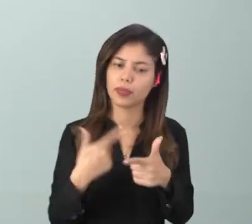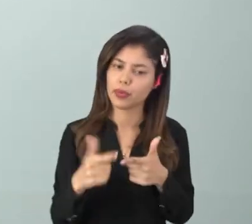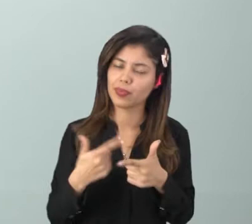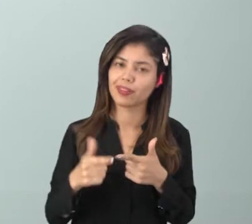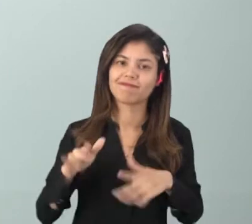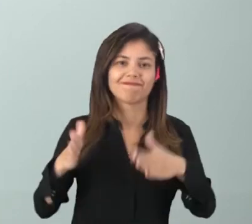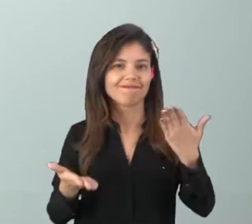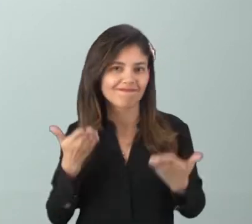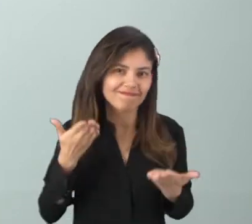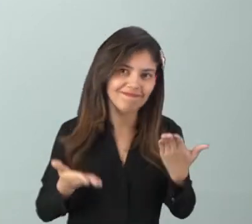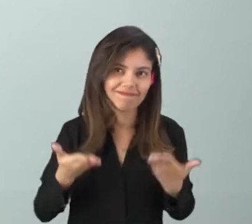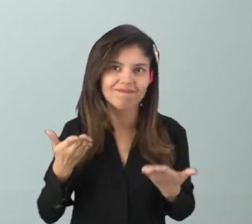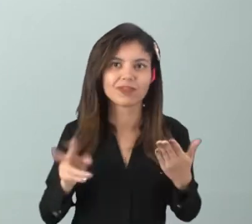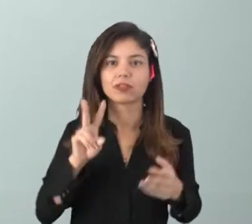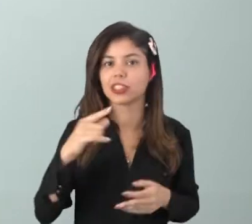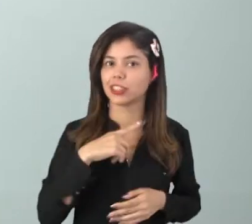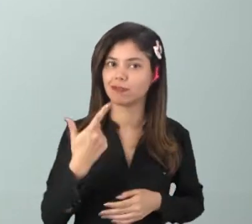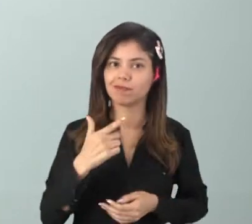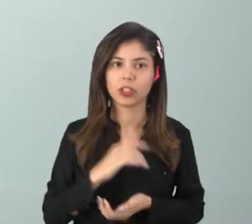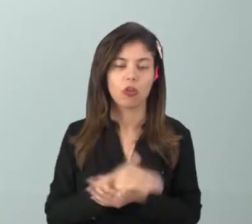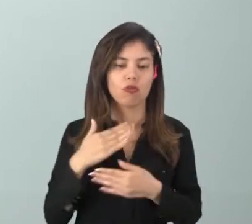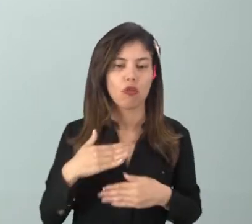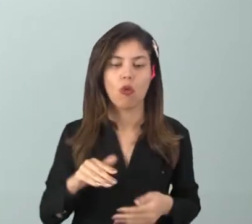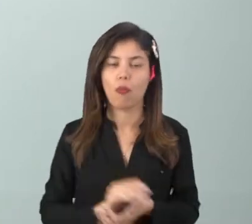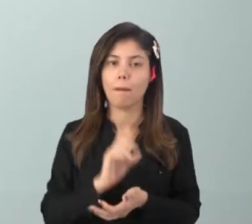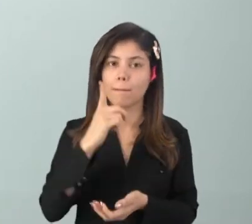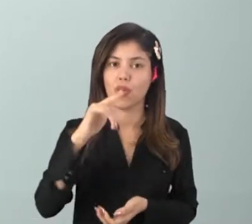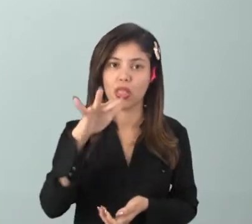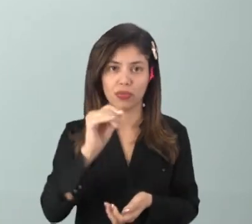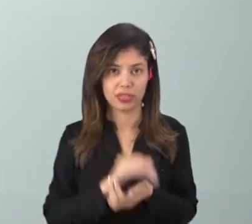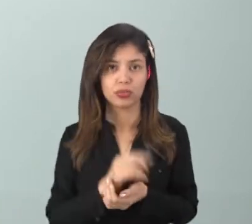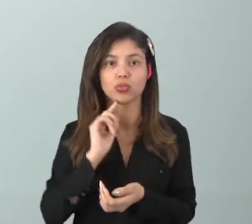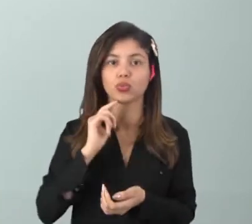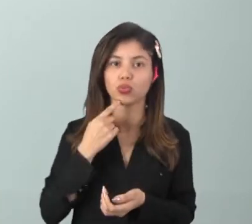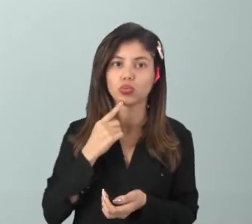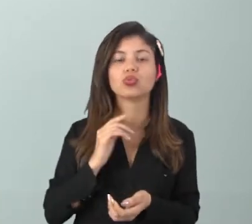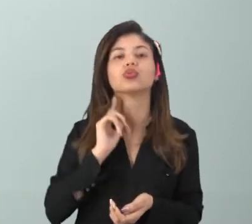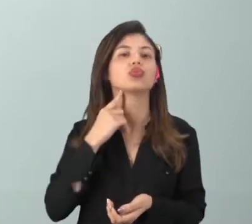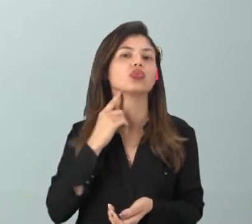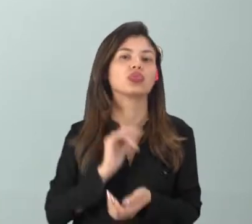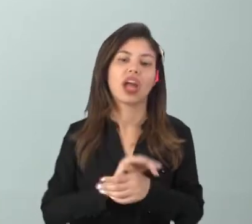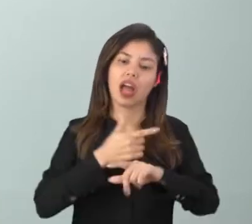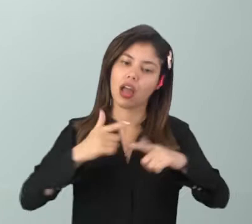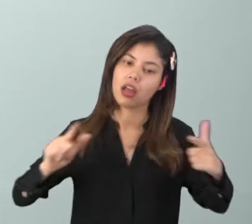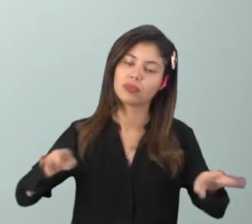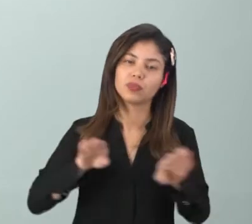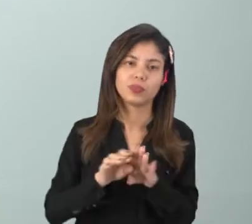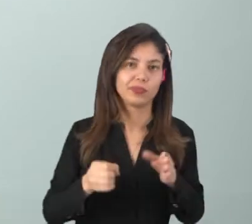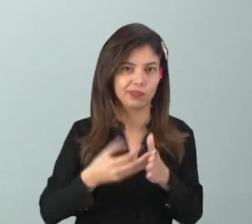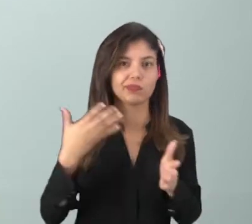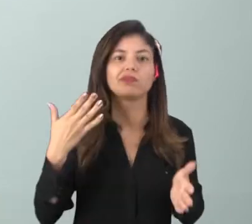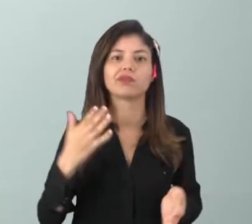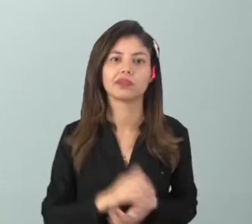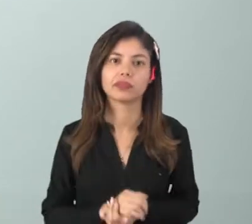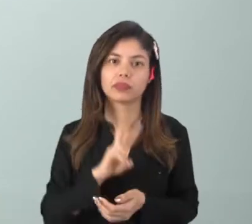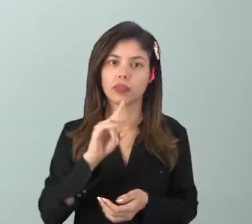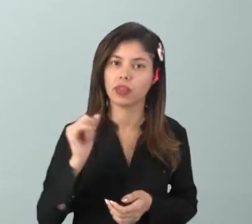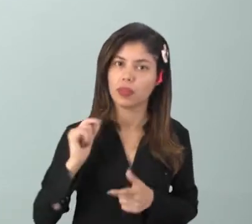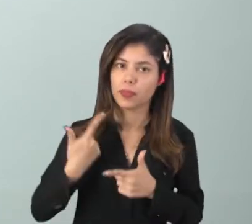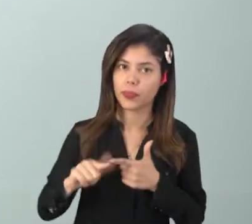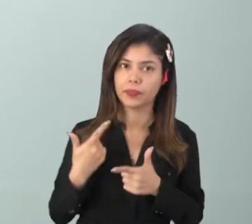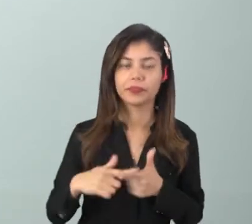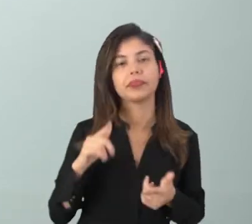em desequilíbrio, Um corpo de água poluído ou com uma concentração ali muito alta de algum elemento mineral vai causar